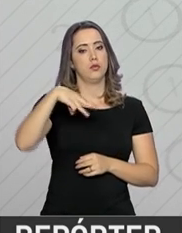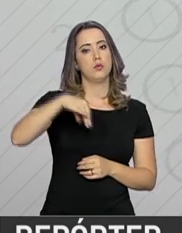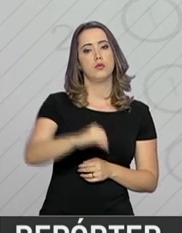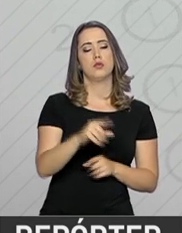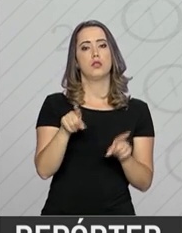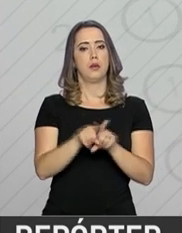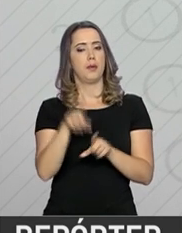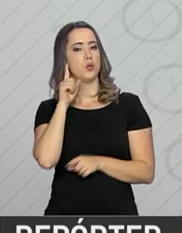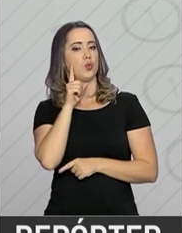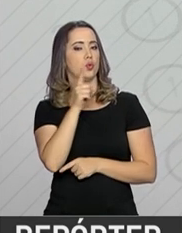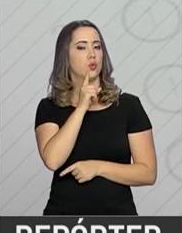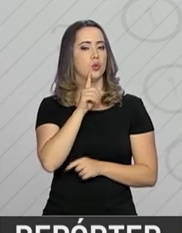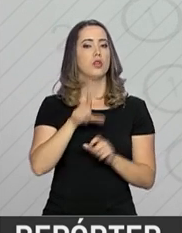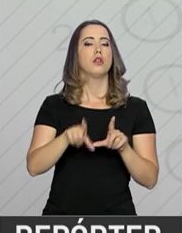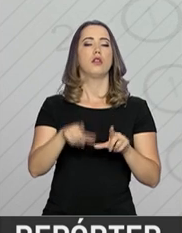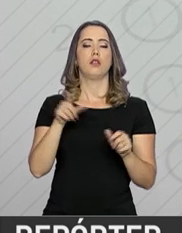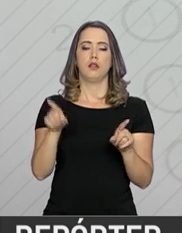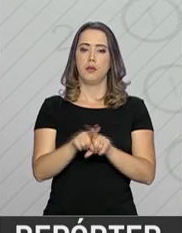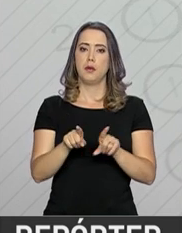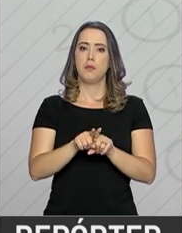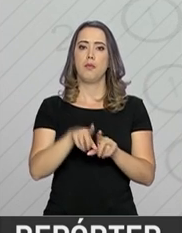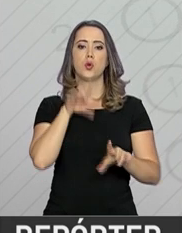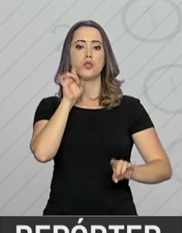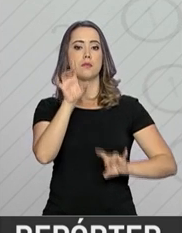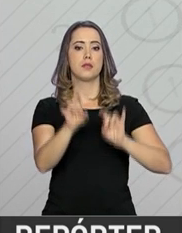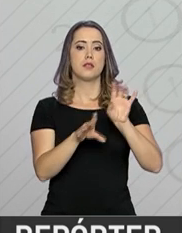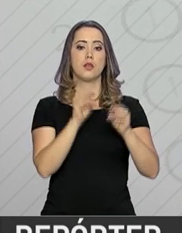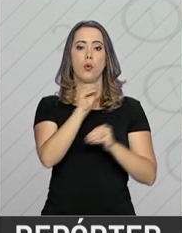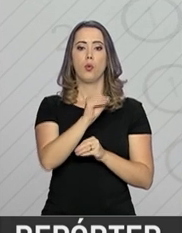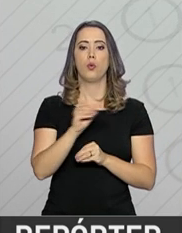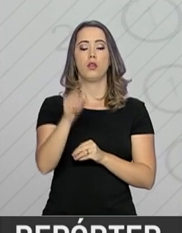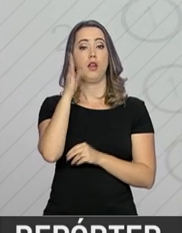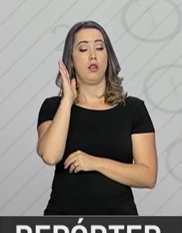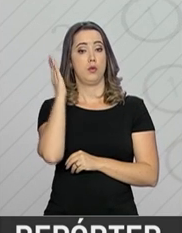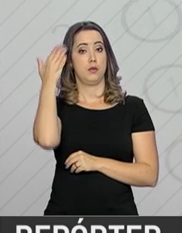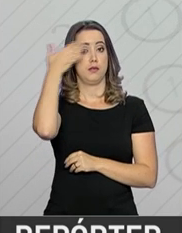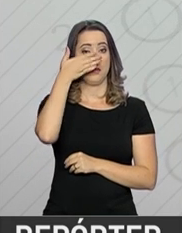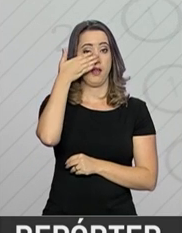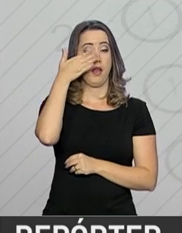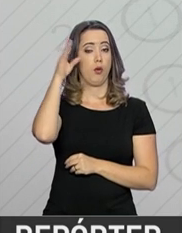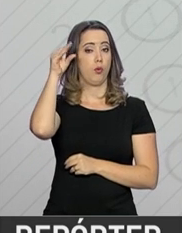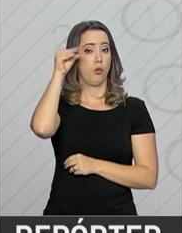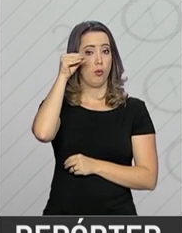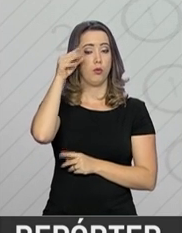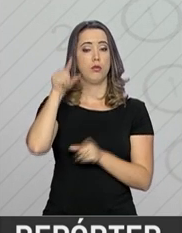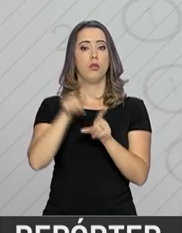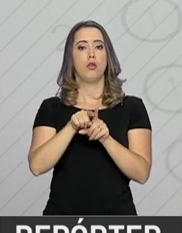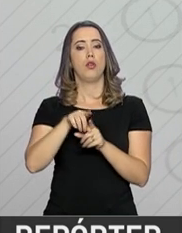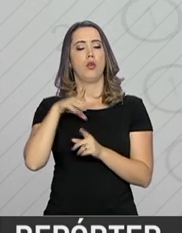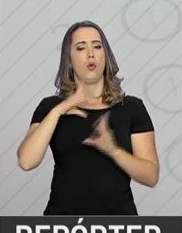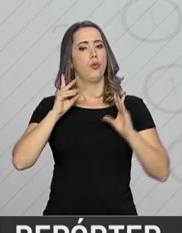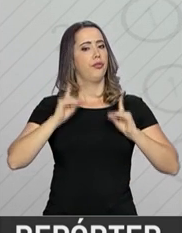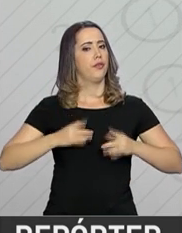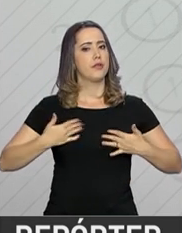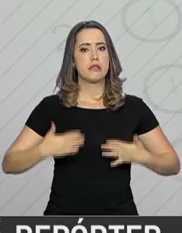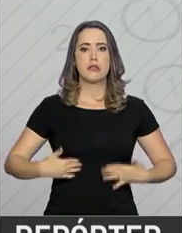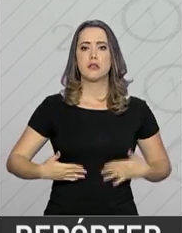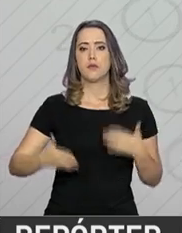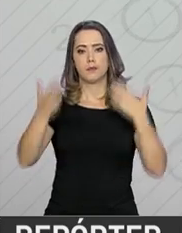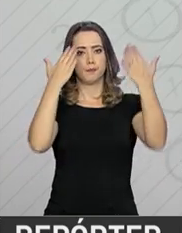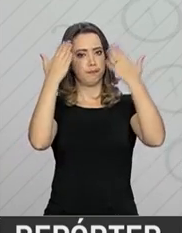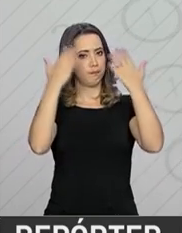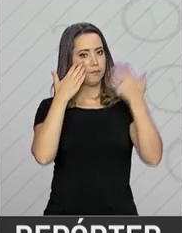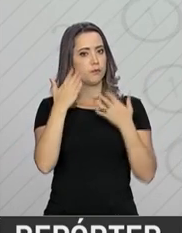além de surdos também podem solicitar atendimento especial a pessoas cegas ou com baixa visão deficiência física ou intelectual